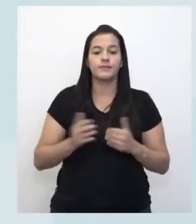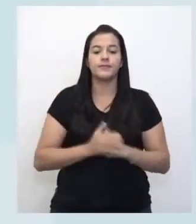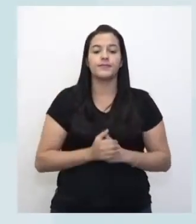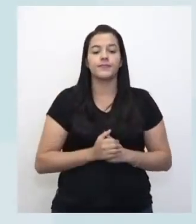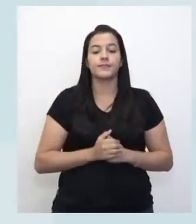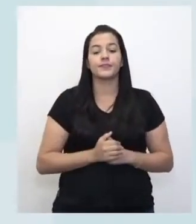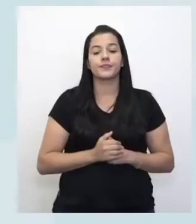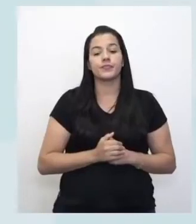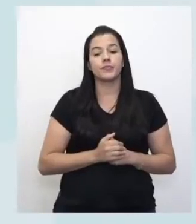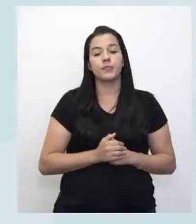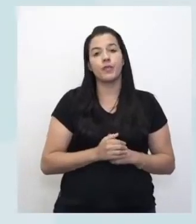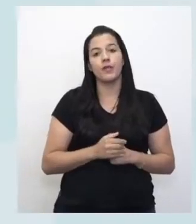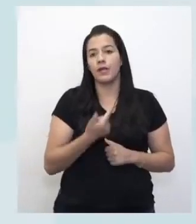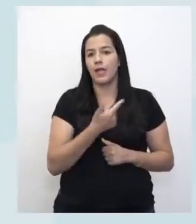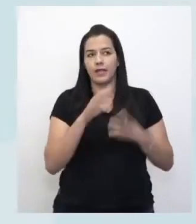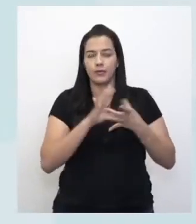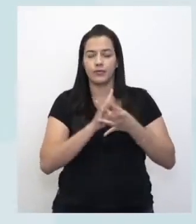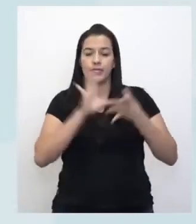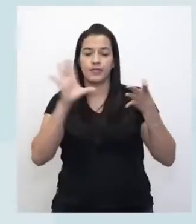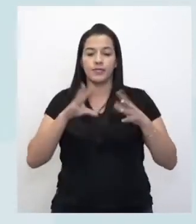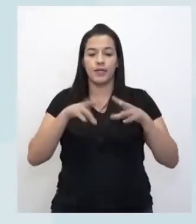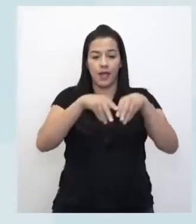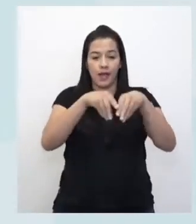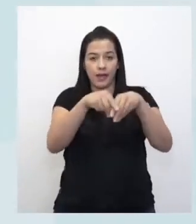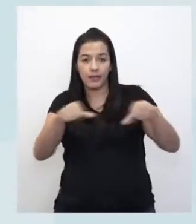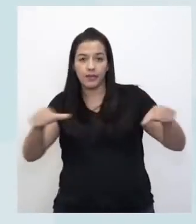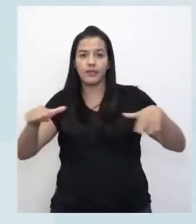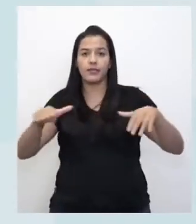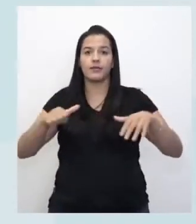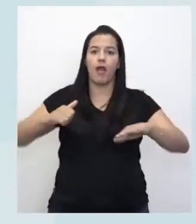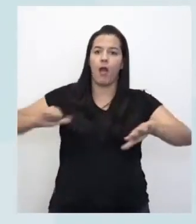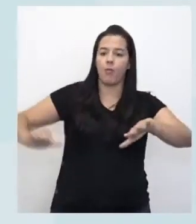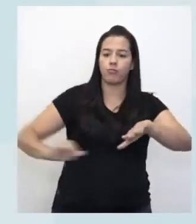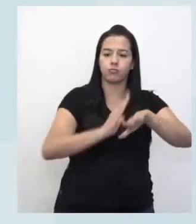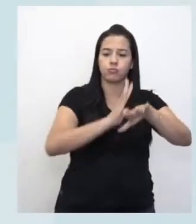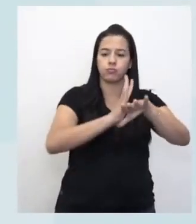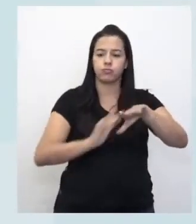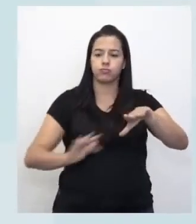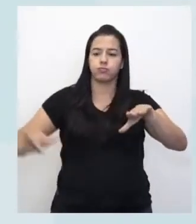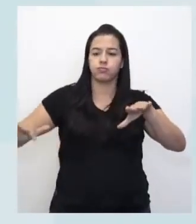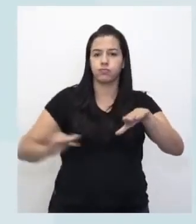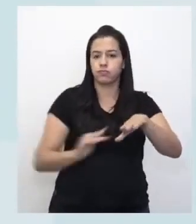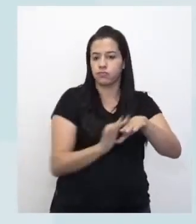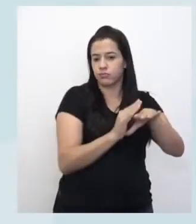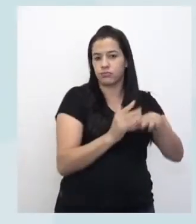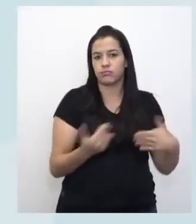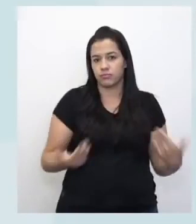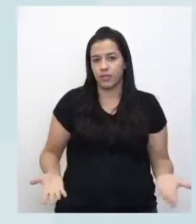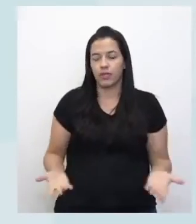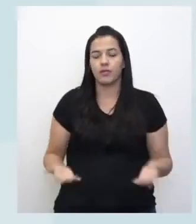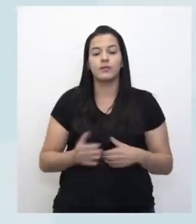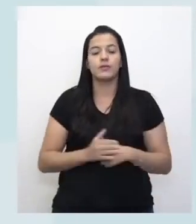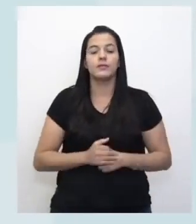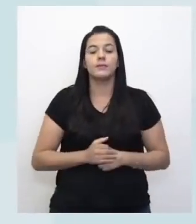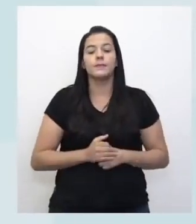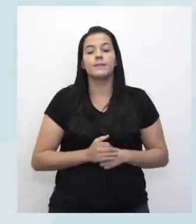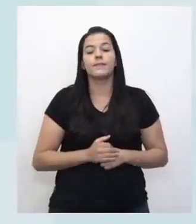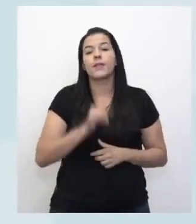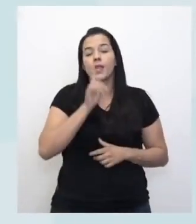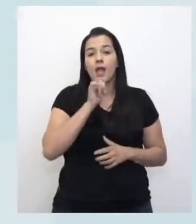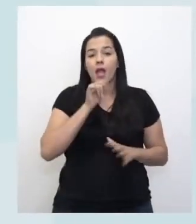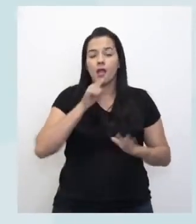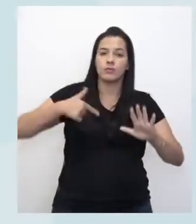mais livre. A areia que borda o mar, tanto aqui no Brasil quanto em Portugal, ele é um português.